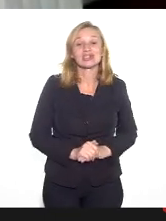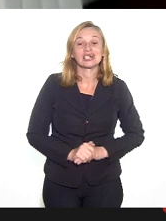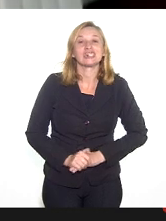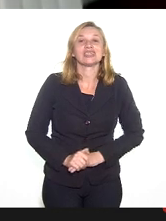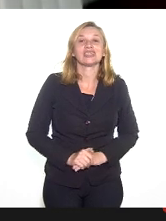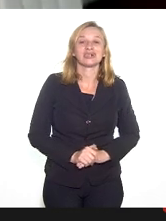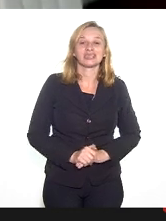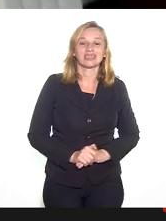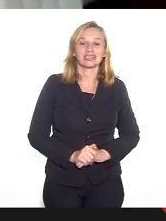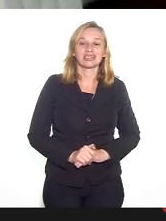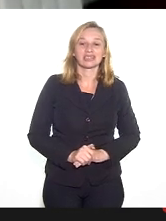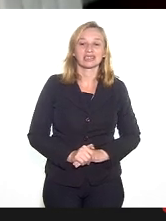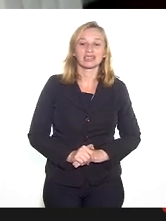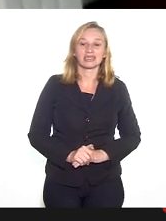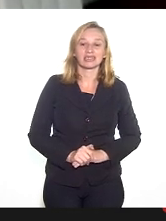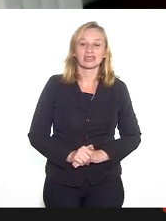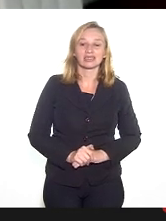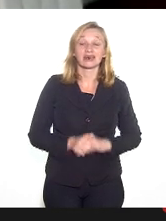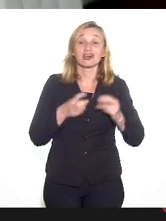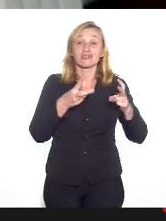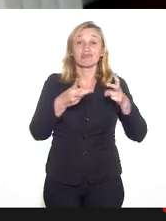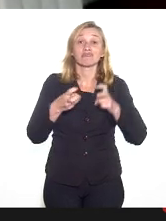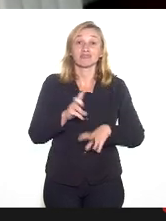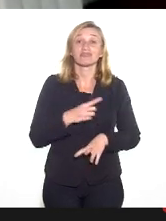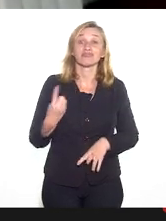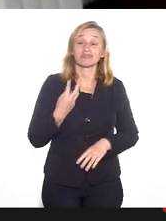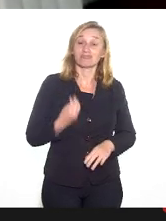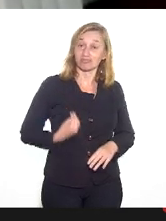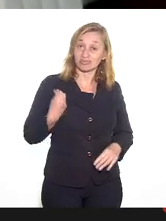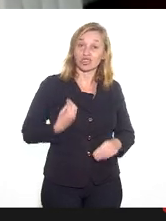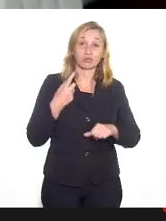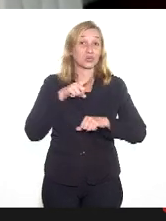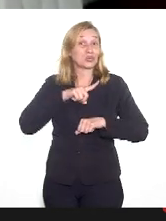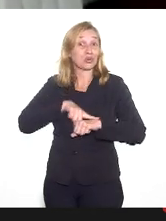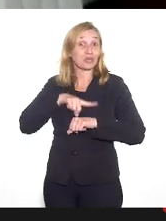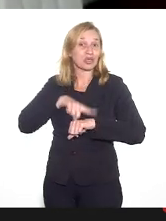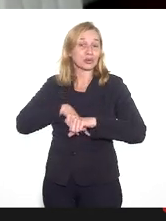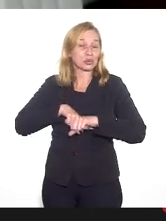foi a percepção de que a gente vive um momento